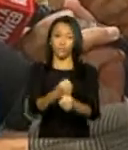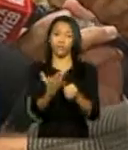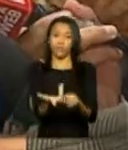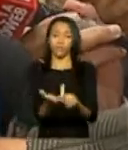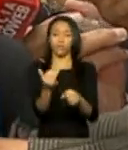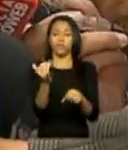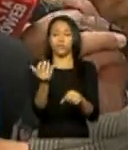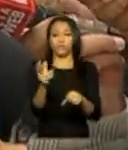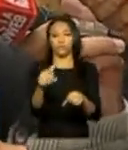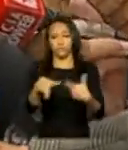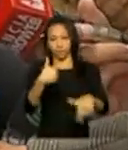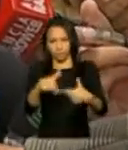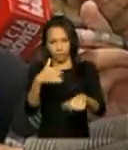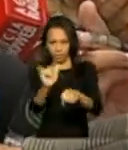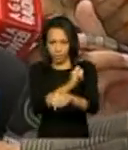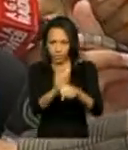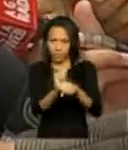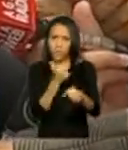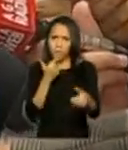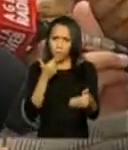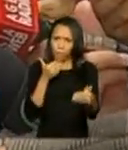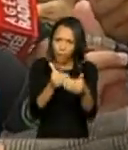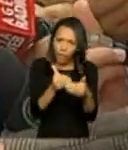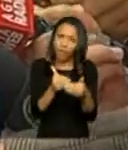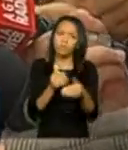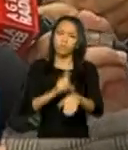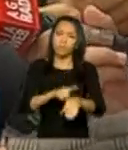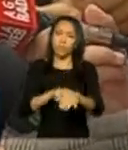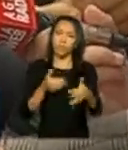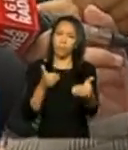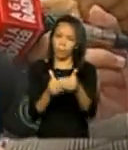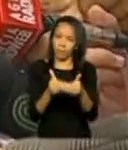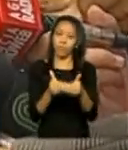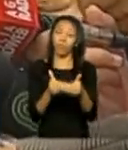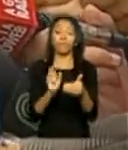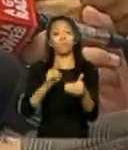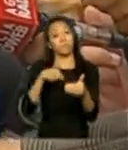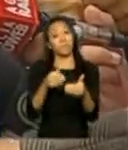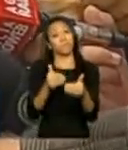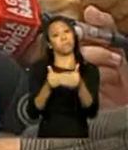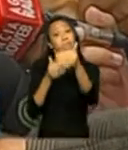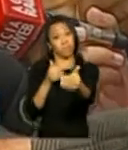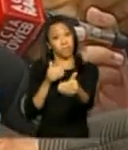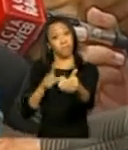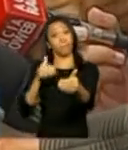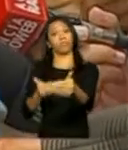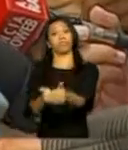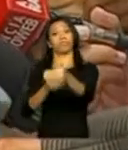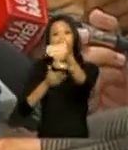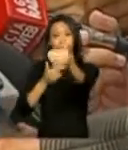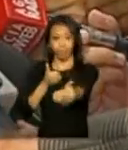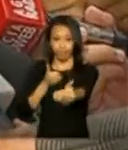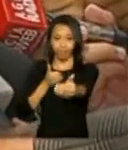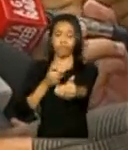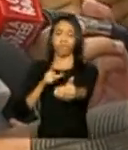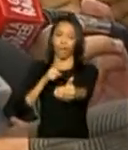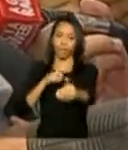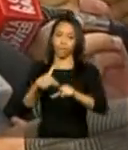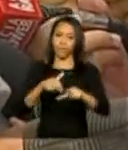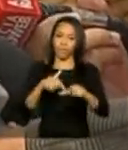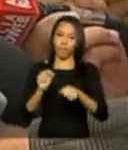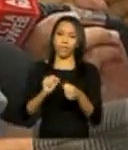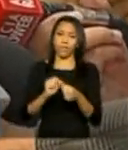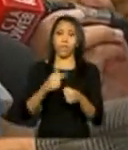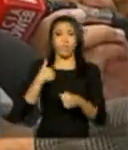ações a curtíssimo prazo e depois médio e longo prazo. Mas eu considero que o